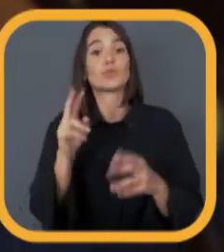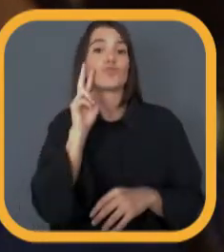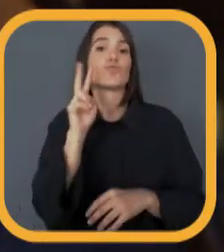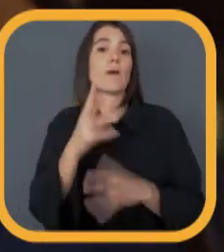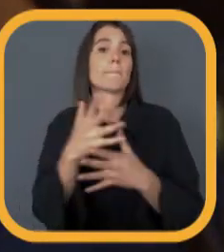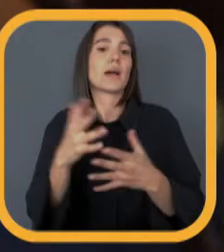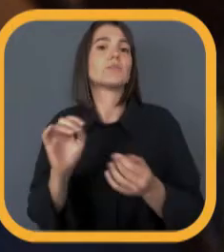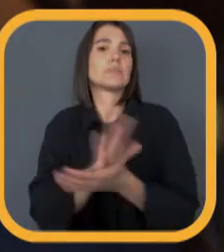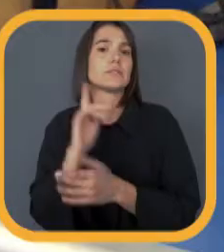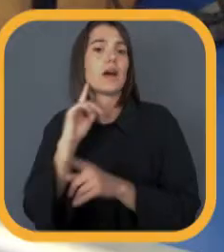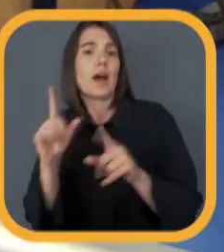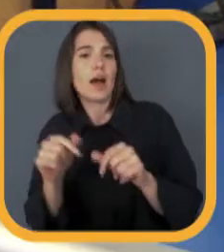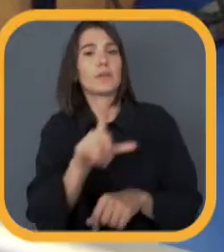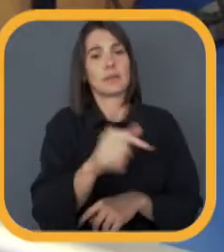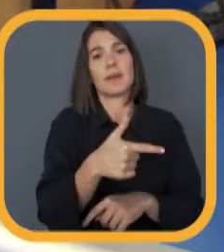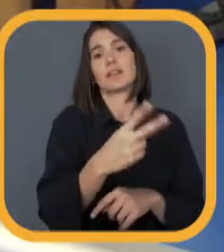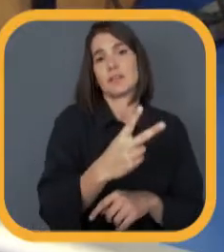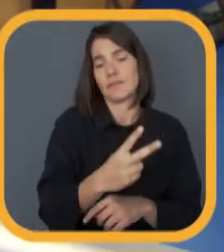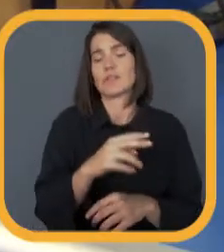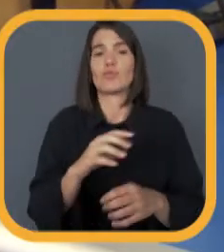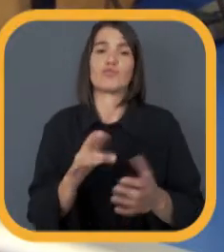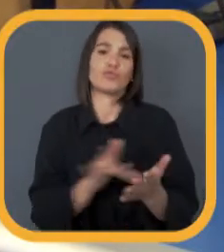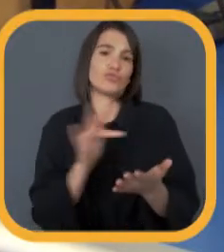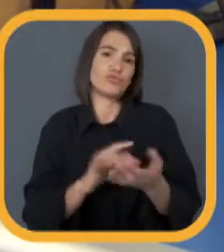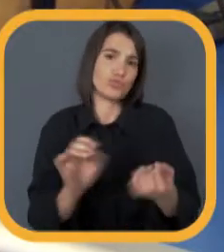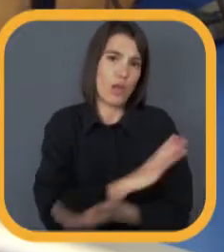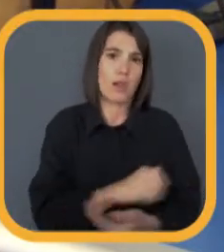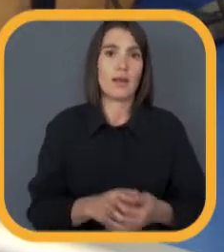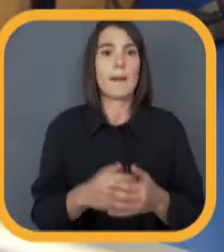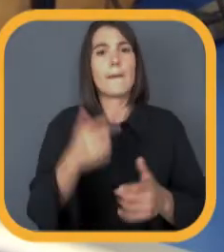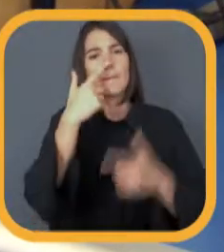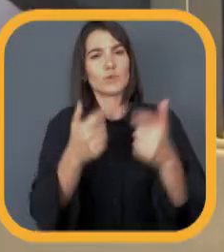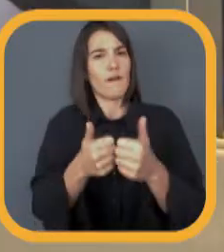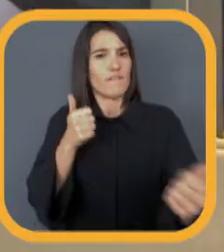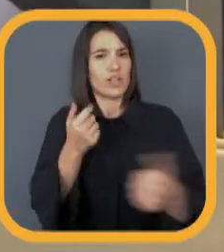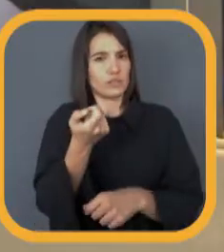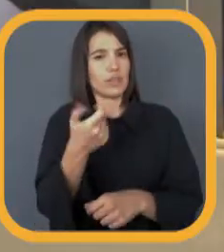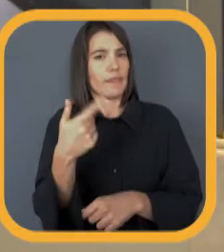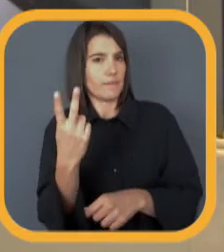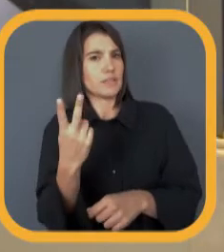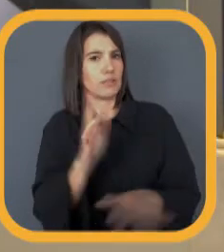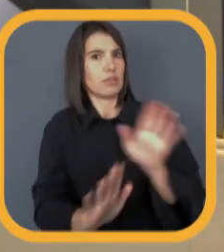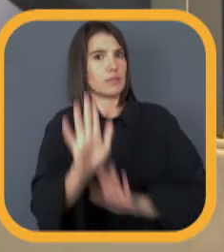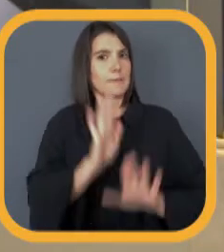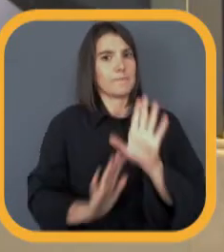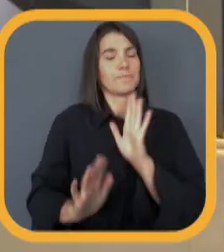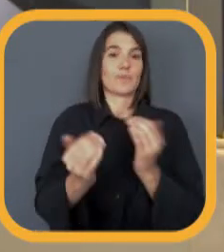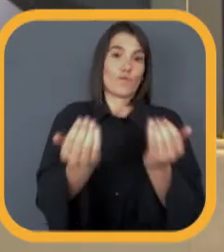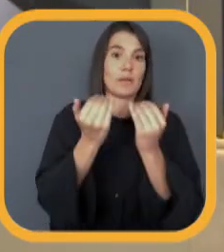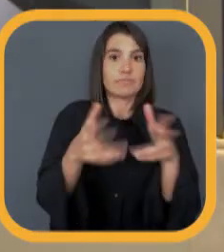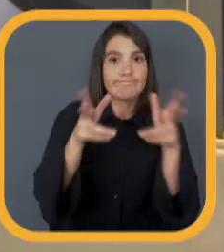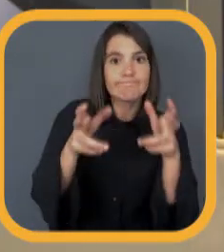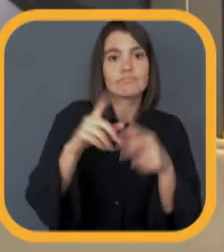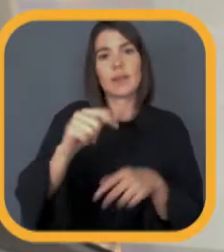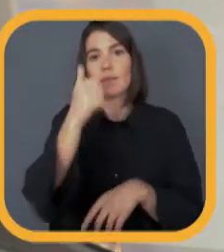pessoas consomem mais notícias tanto na rádio como na televisão e na imprensa. Houve uma parte da população que se afastou um pouco da televisão como fonte